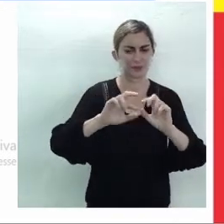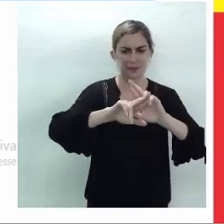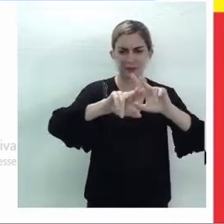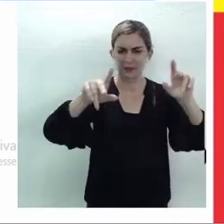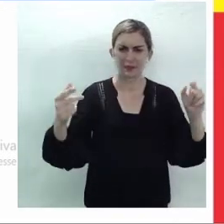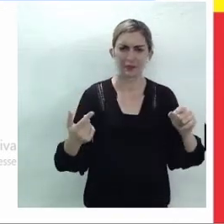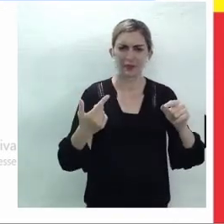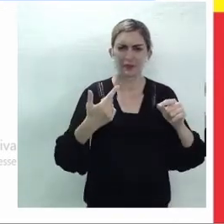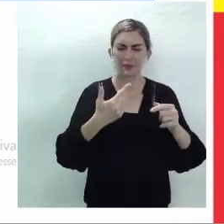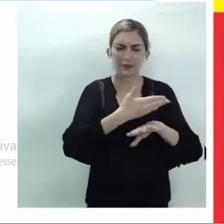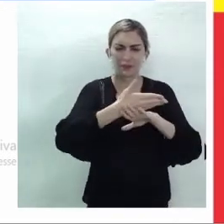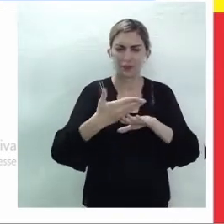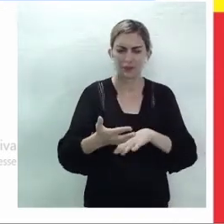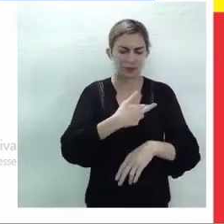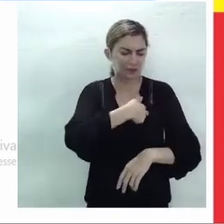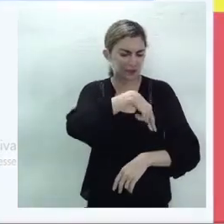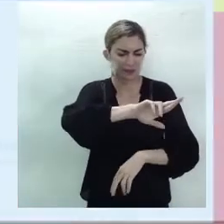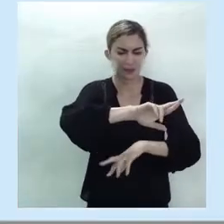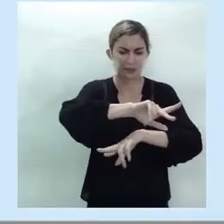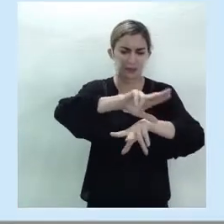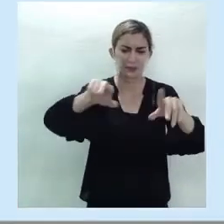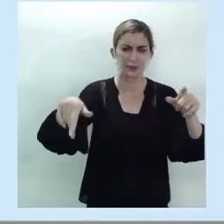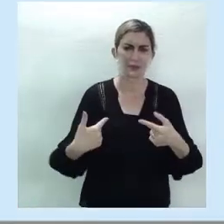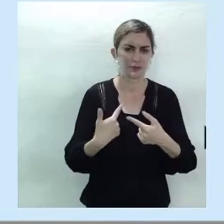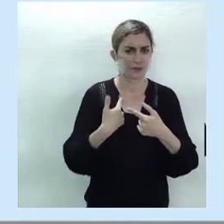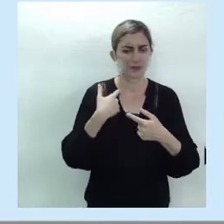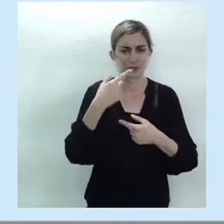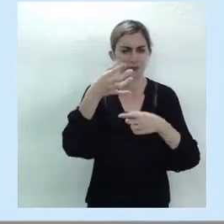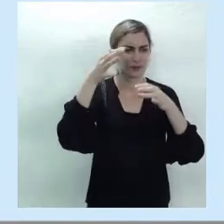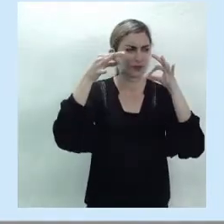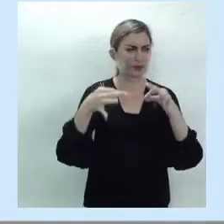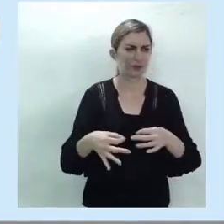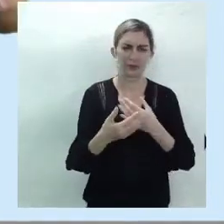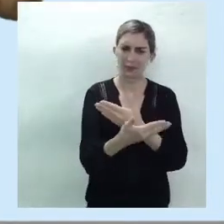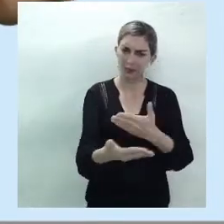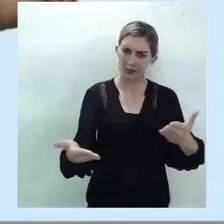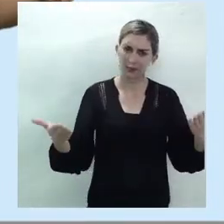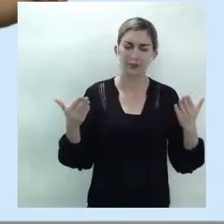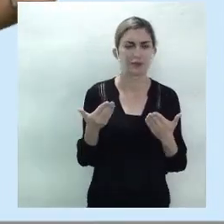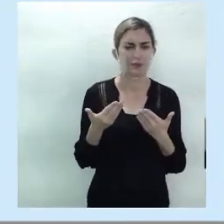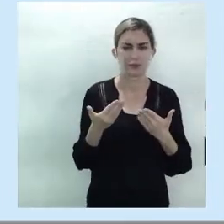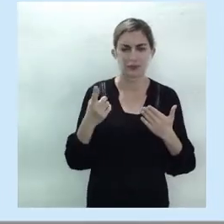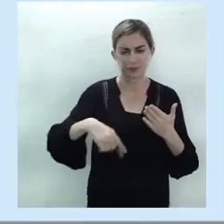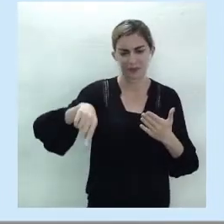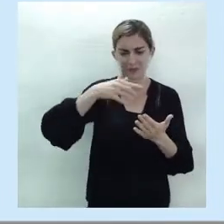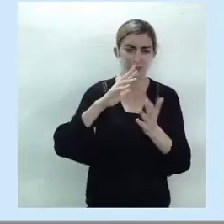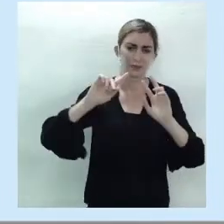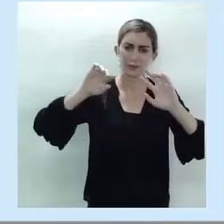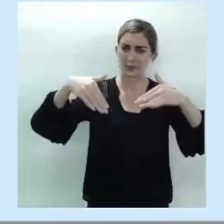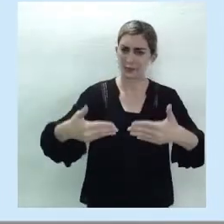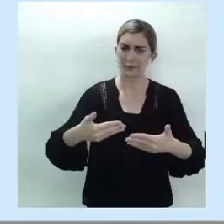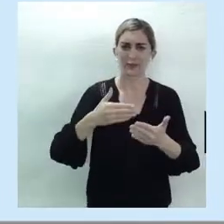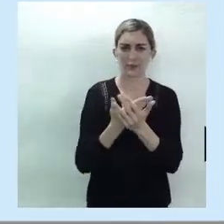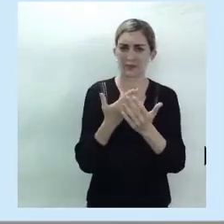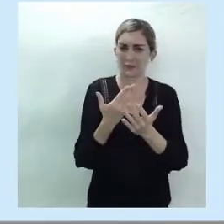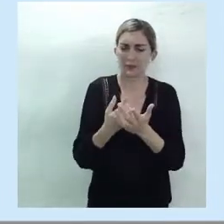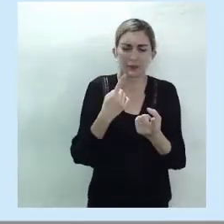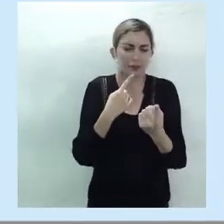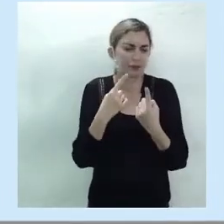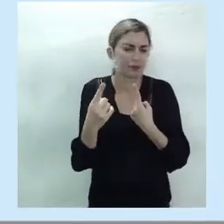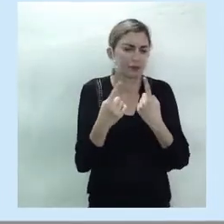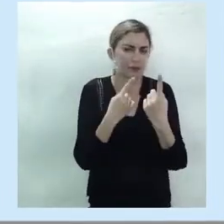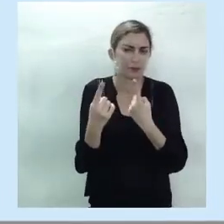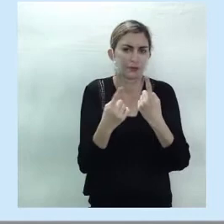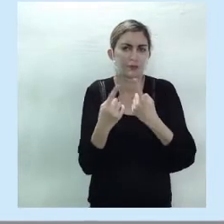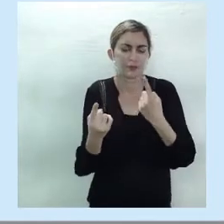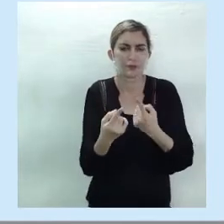de tradições religiosas diferentes. Isso vai lembrar justamente o objetivo de nossa aula. Qual é? É o diálogo,